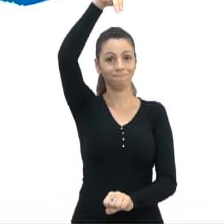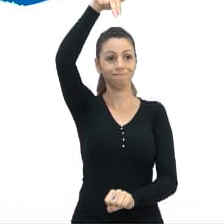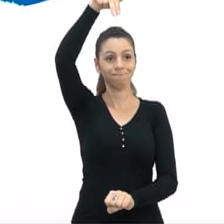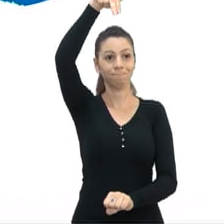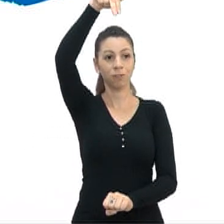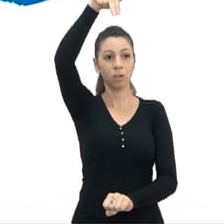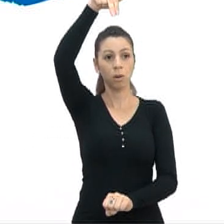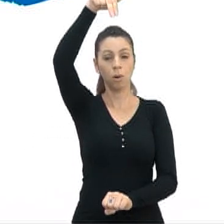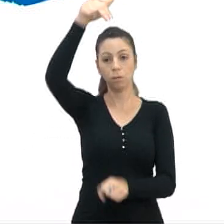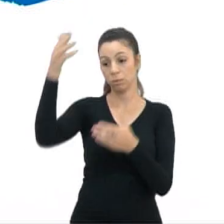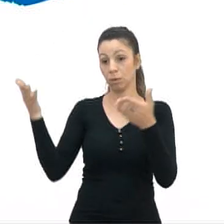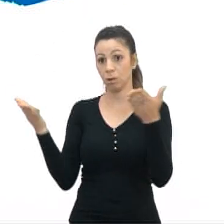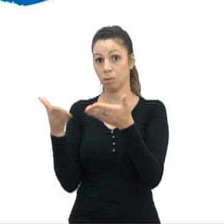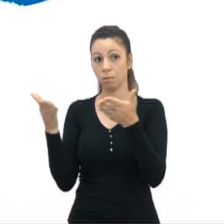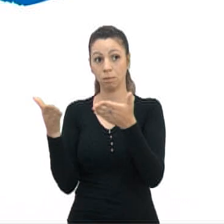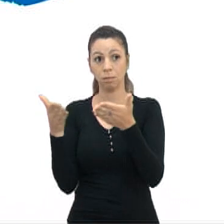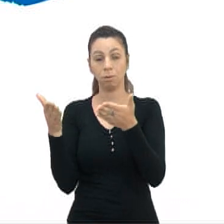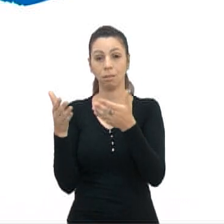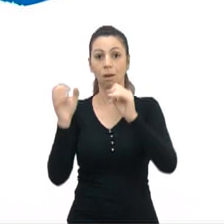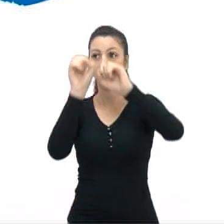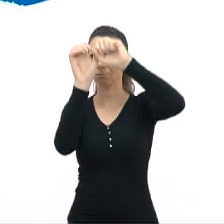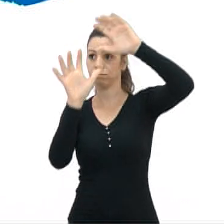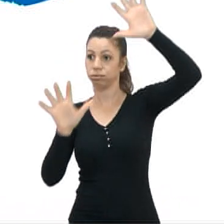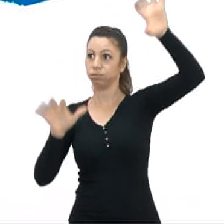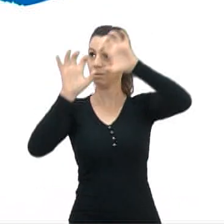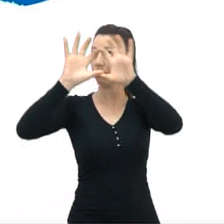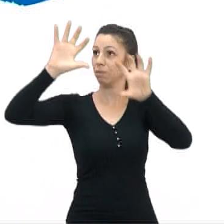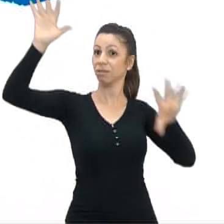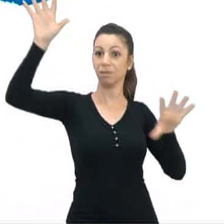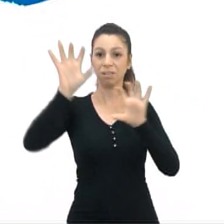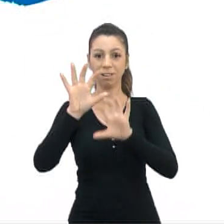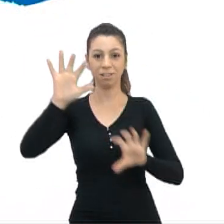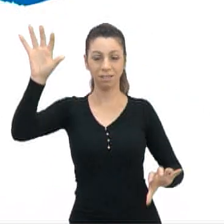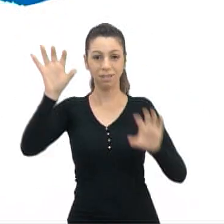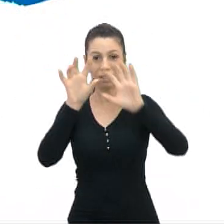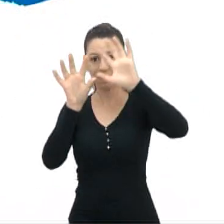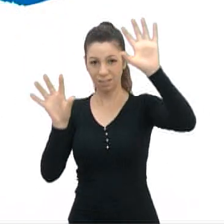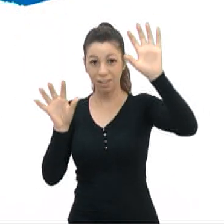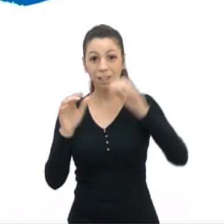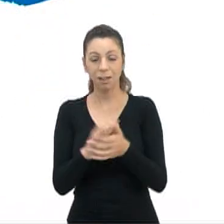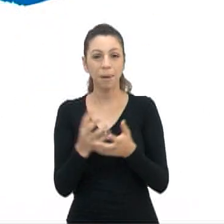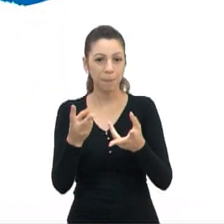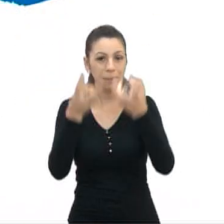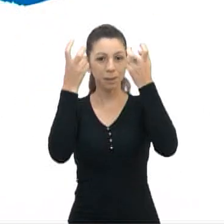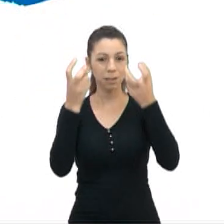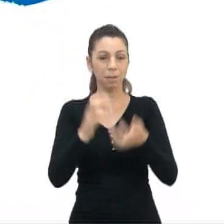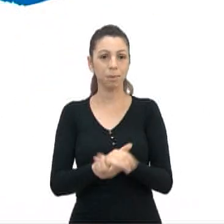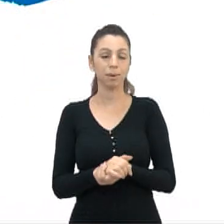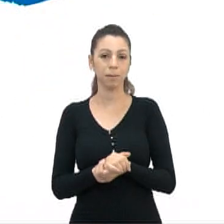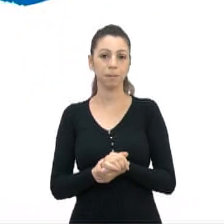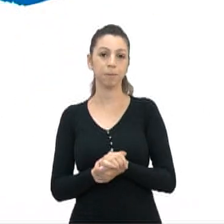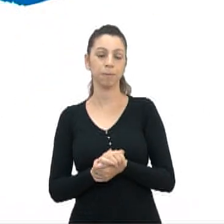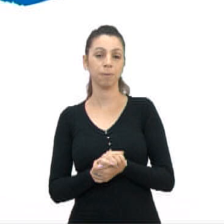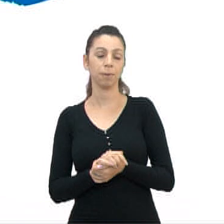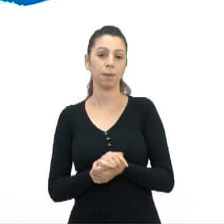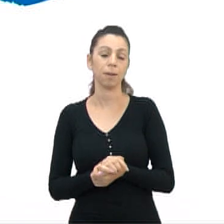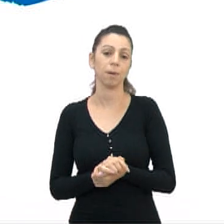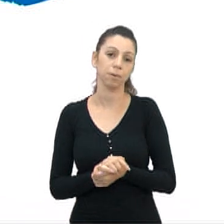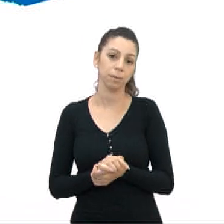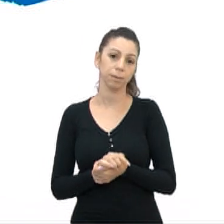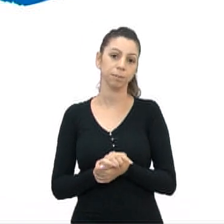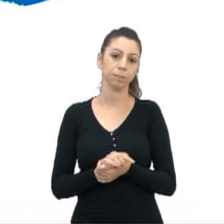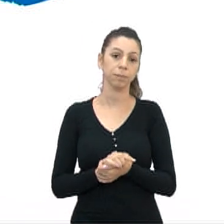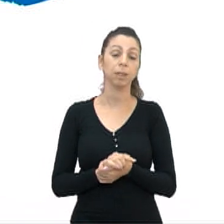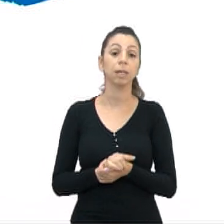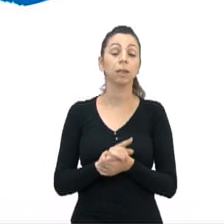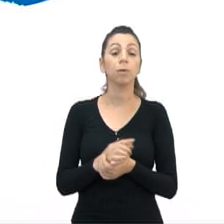o desenho atual. Está bem separado. Então, ele criou esta teoria